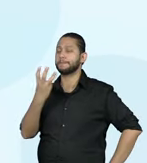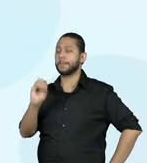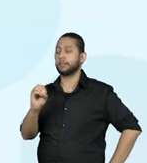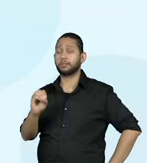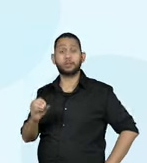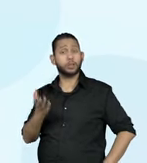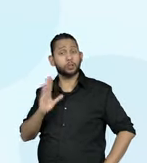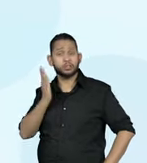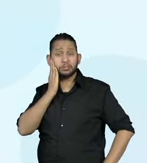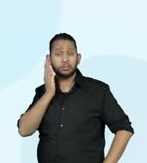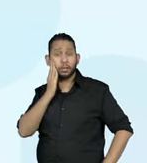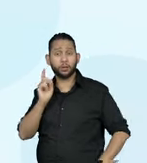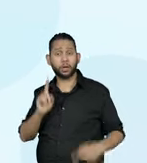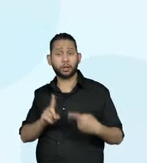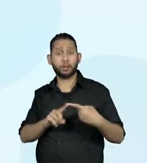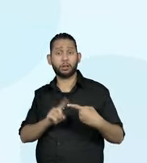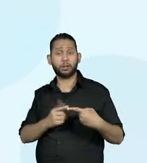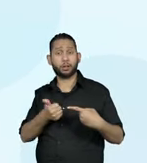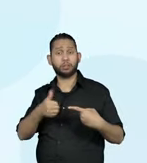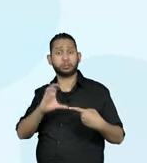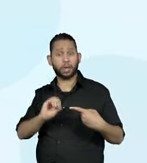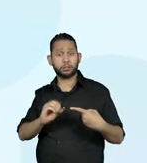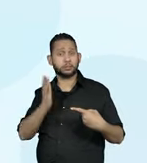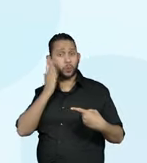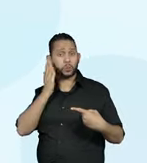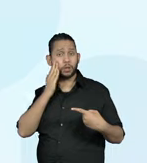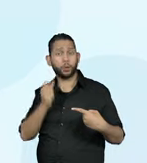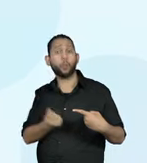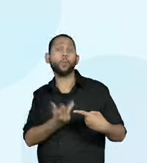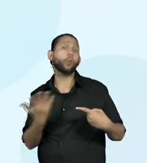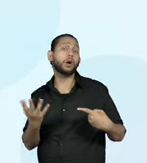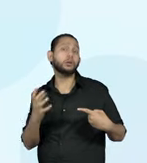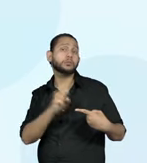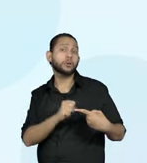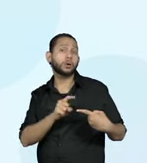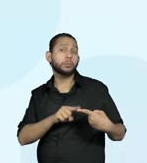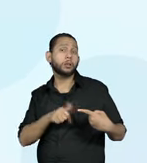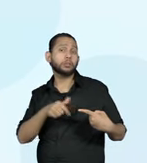de 10. De 10 páginas é igual a 50.